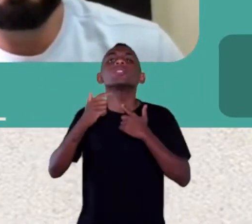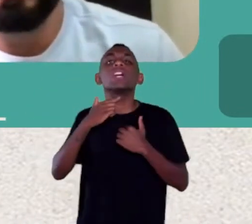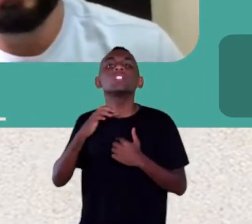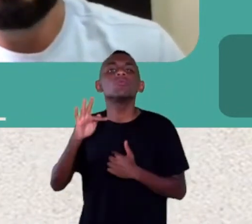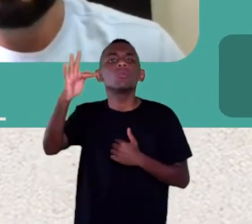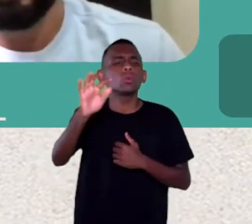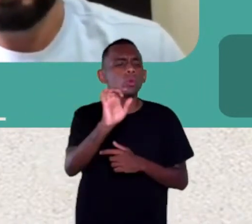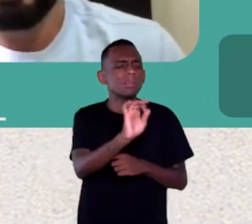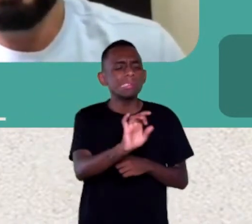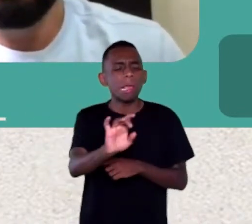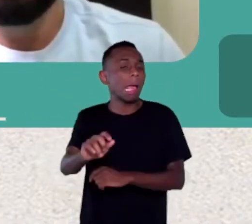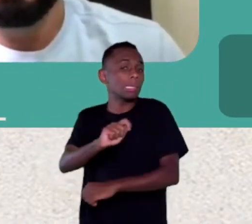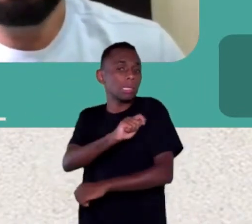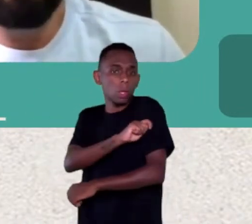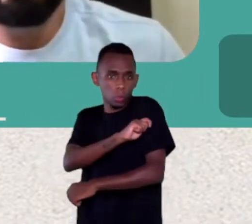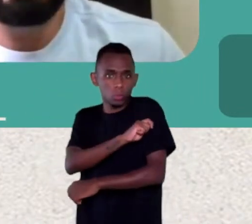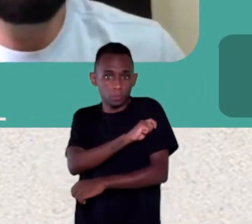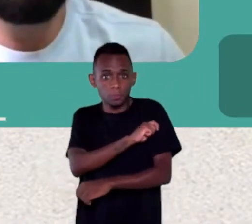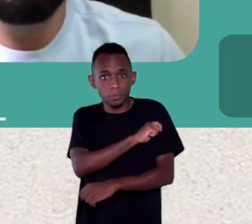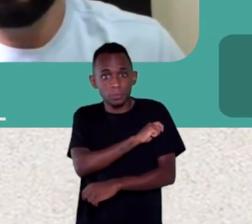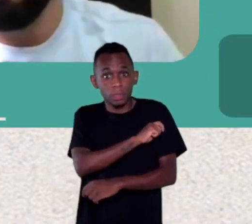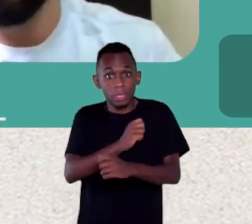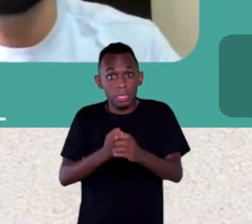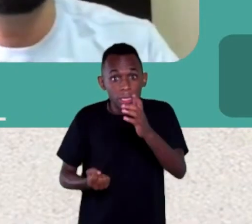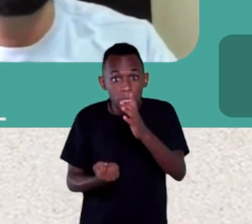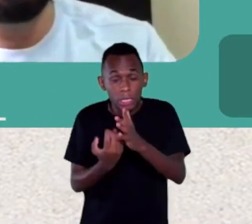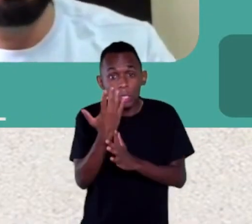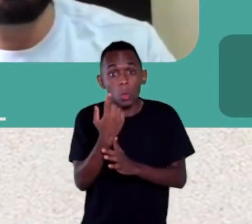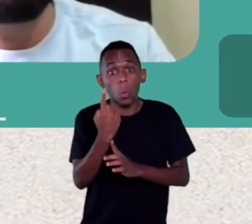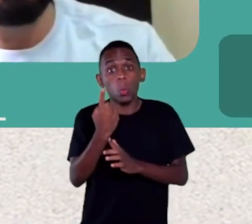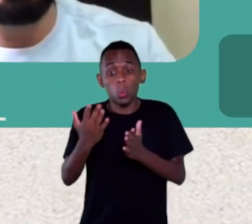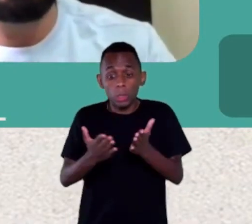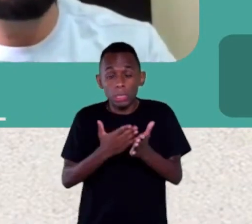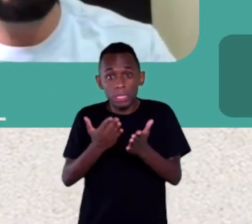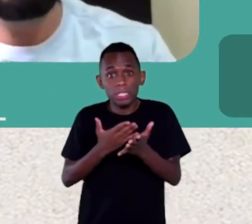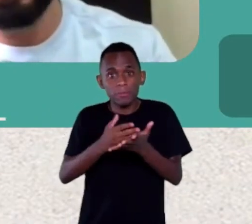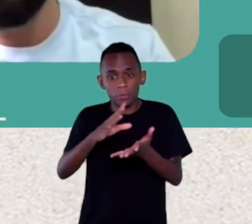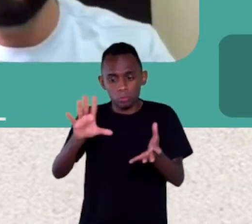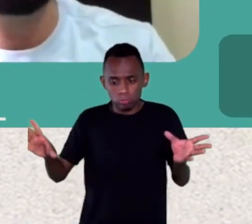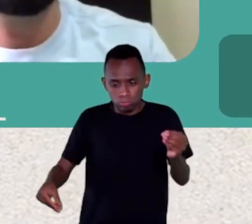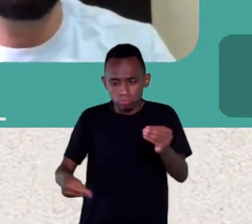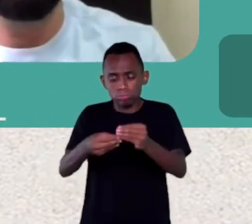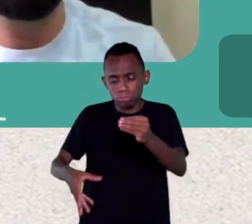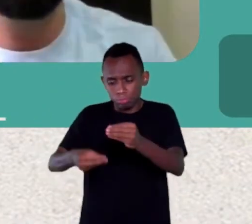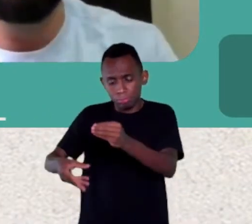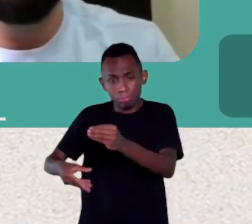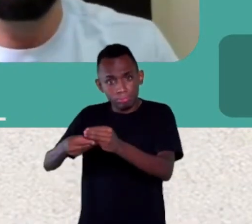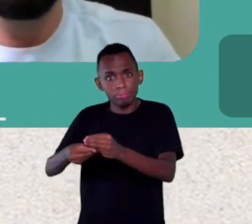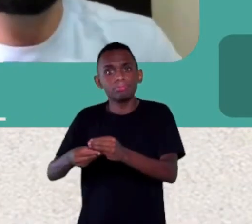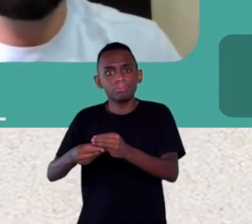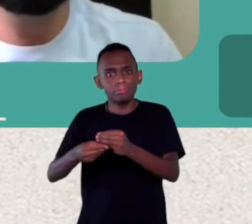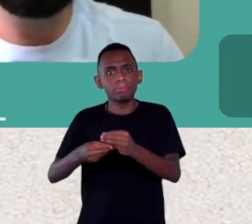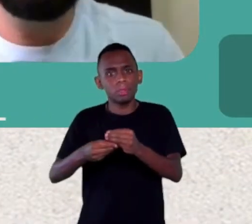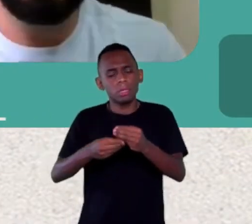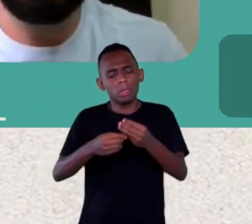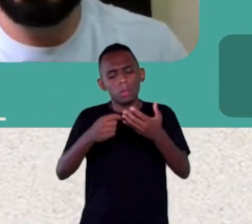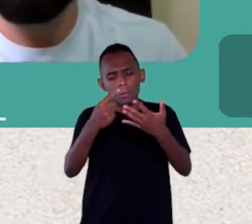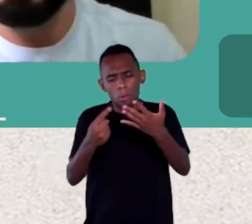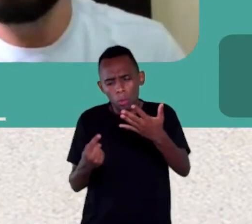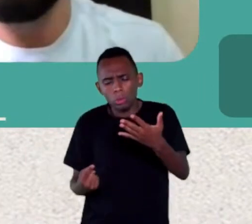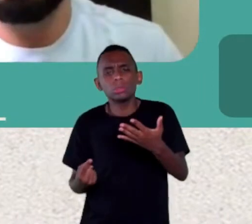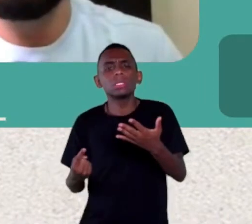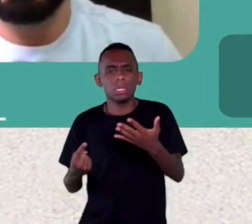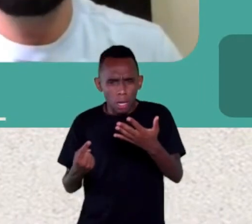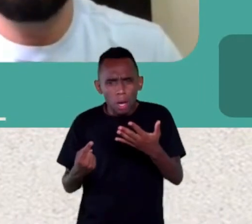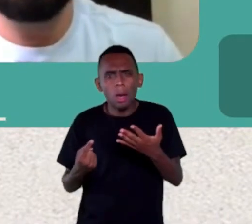para o futuro, e criou um livro, lógico, sem ISBN, mas era com aspiral, organizadinho, a